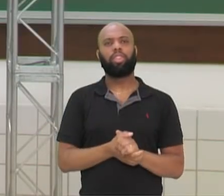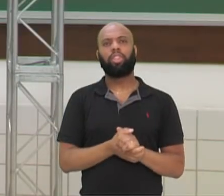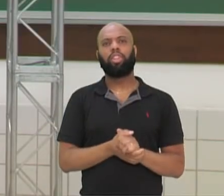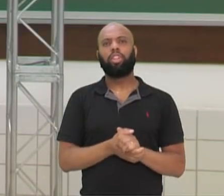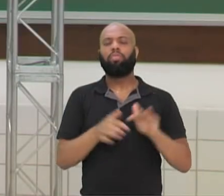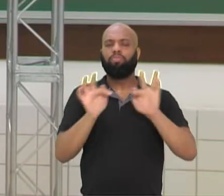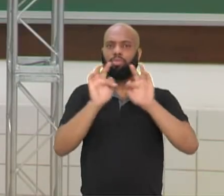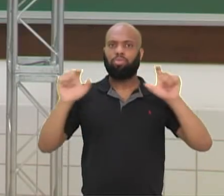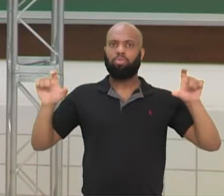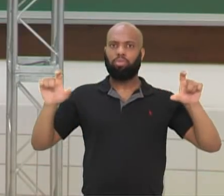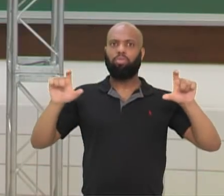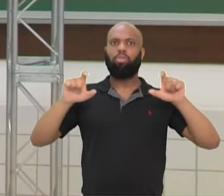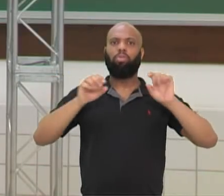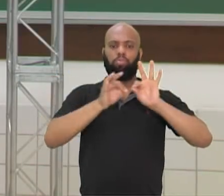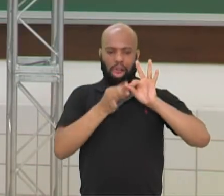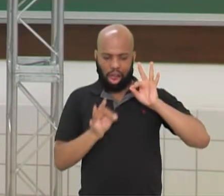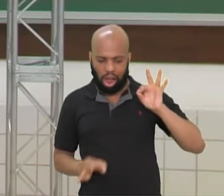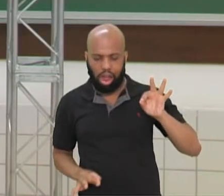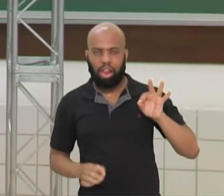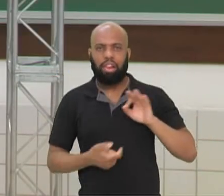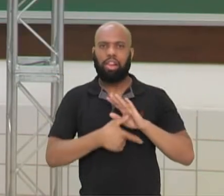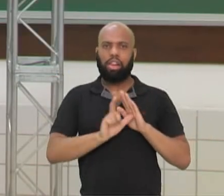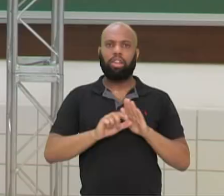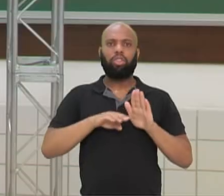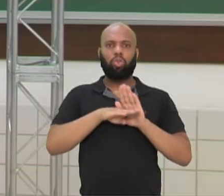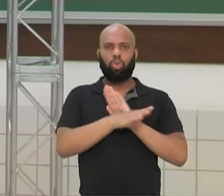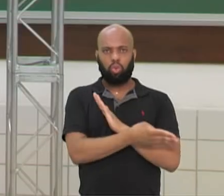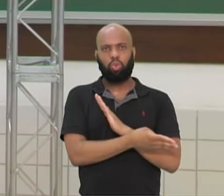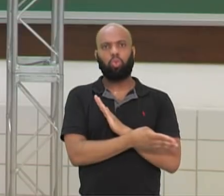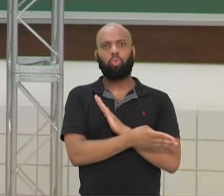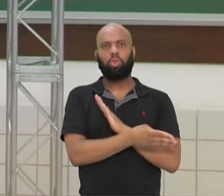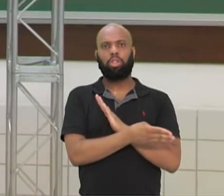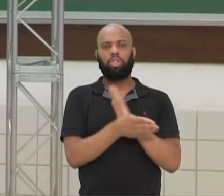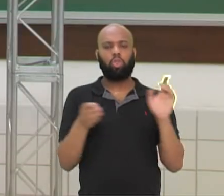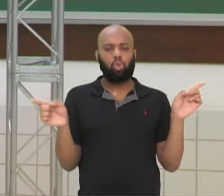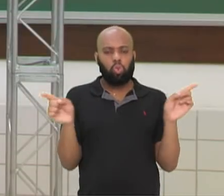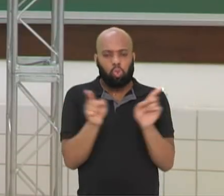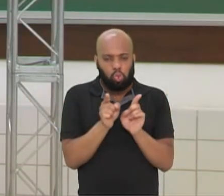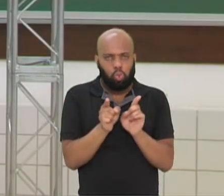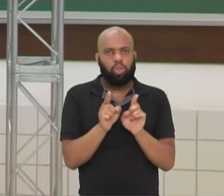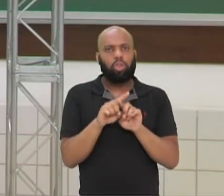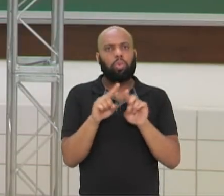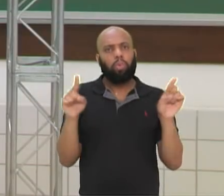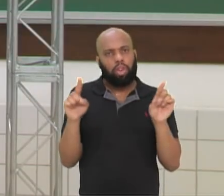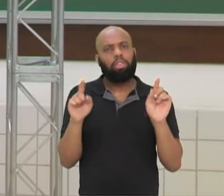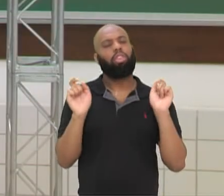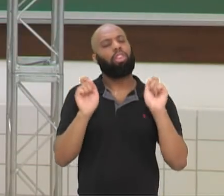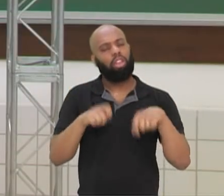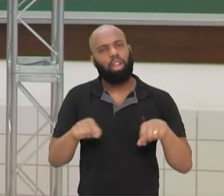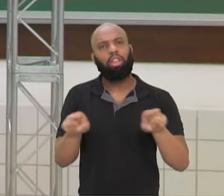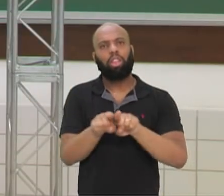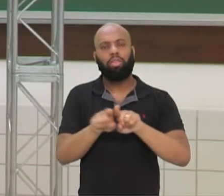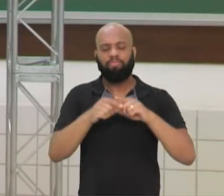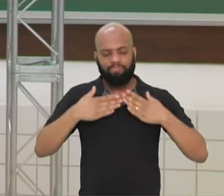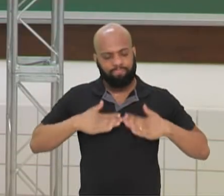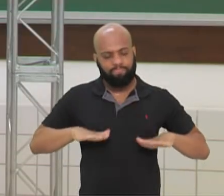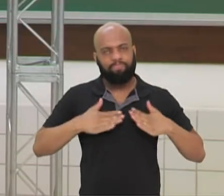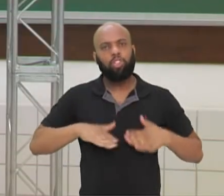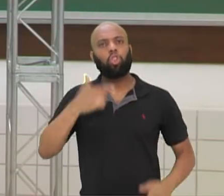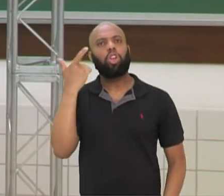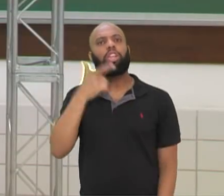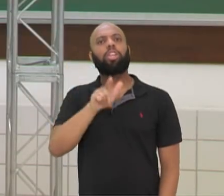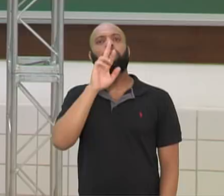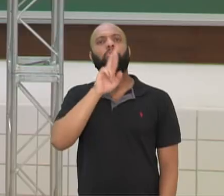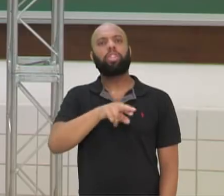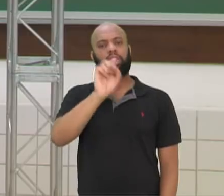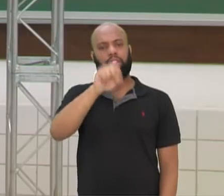seja um pouco maior que as outras que nós estamos acostumados, que nós aprendemos anteriormente, certo? Mas é tranquilo para você resolver exercícios